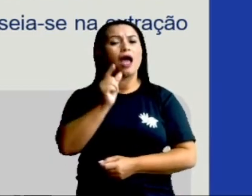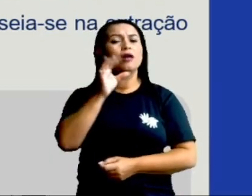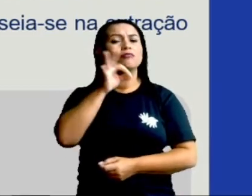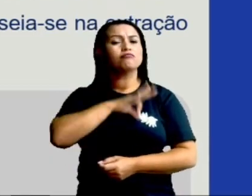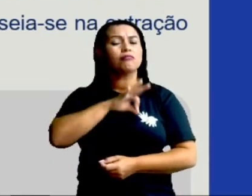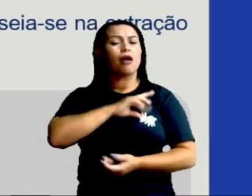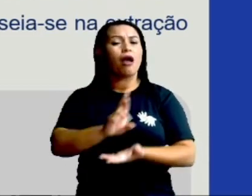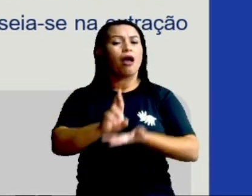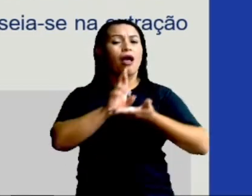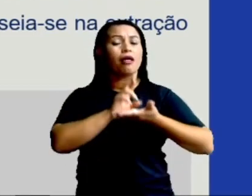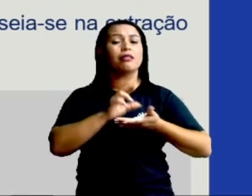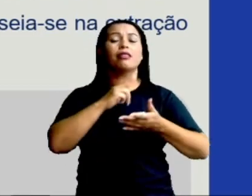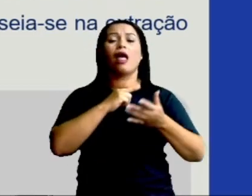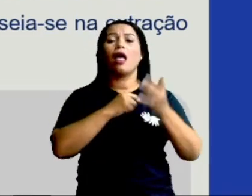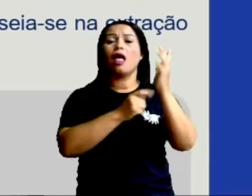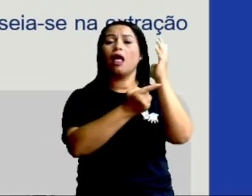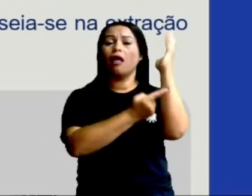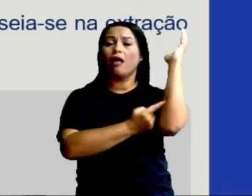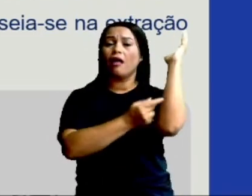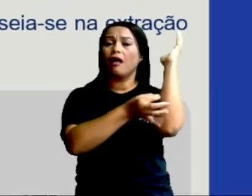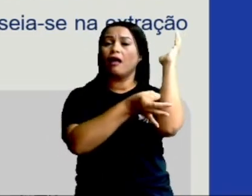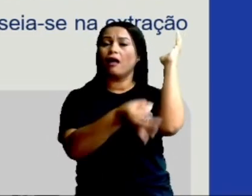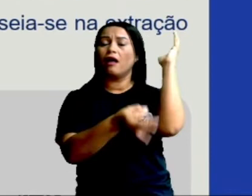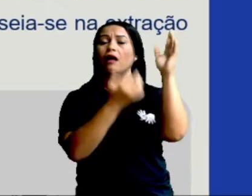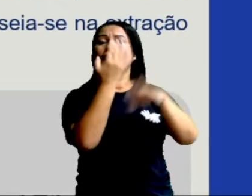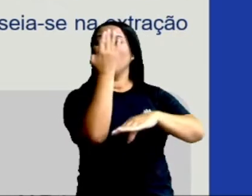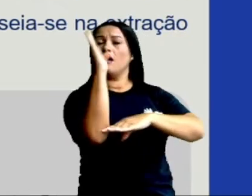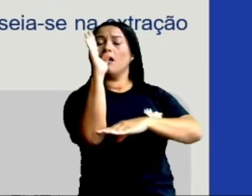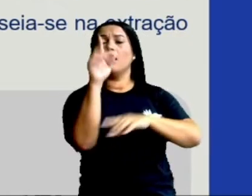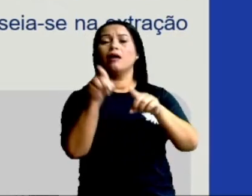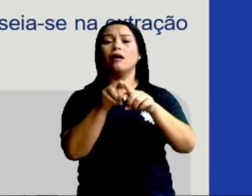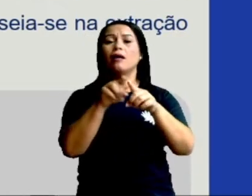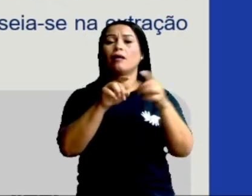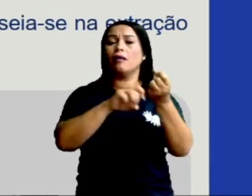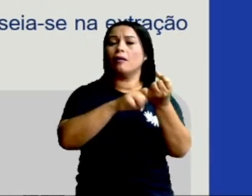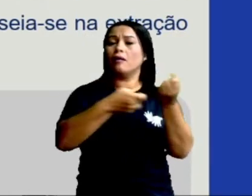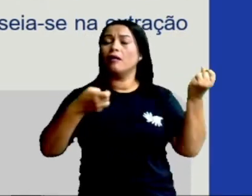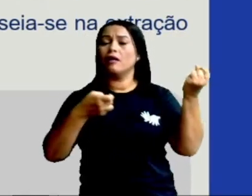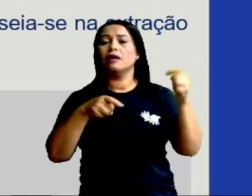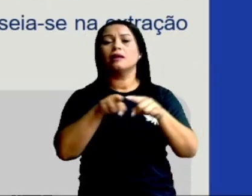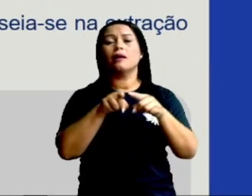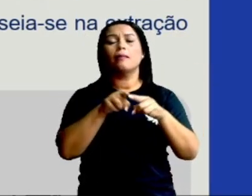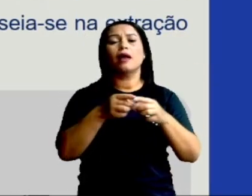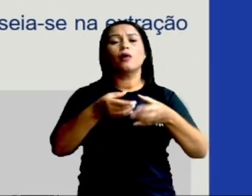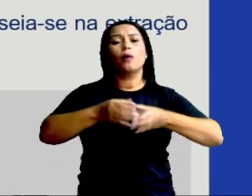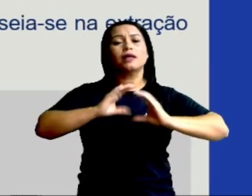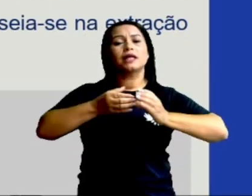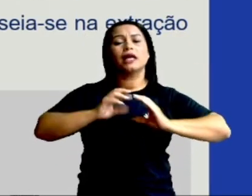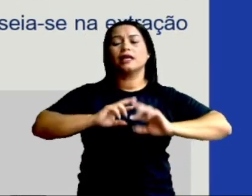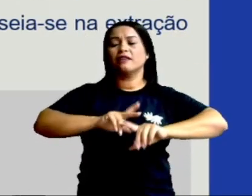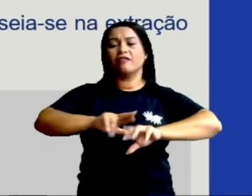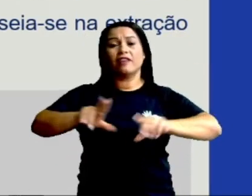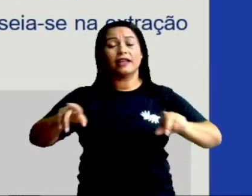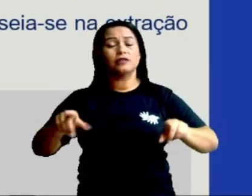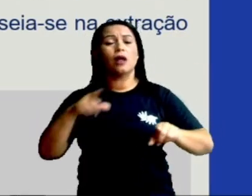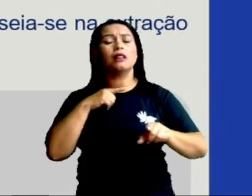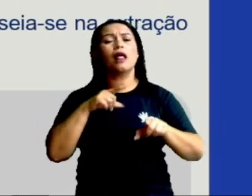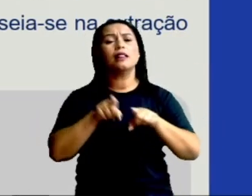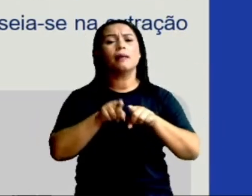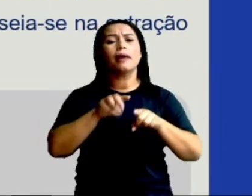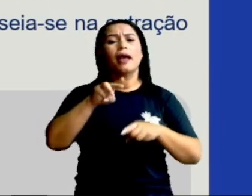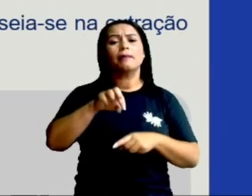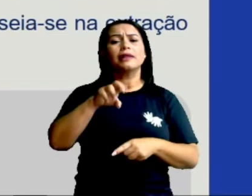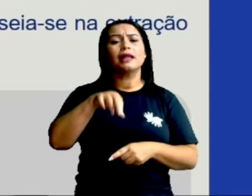origem vegetal são látex a madeira a Castanha o açaí entre outros a